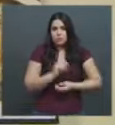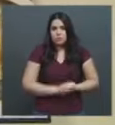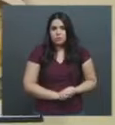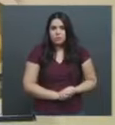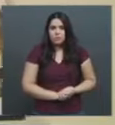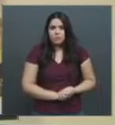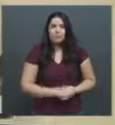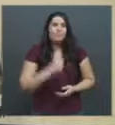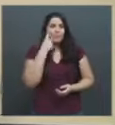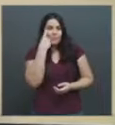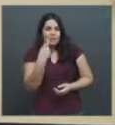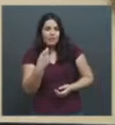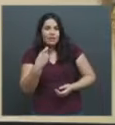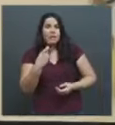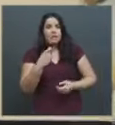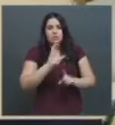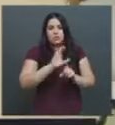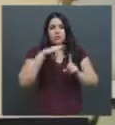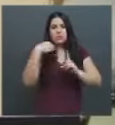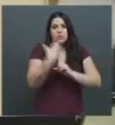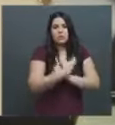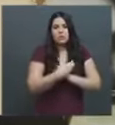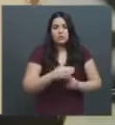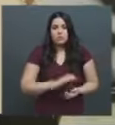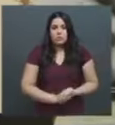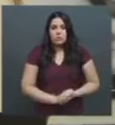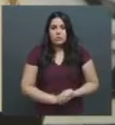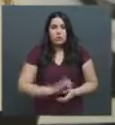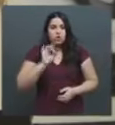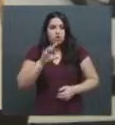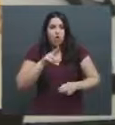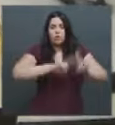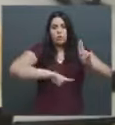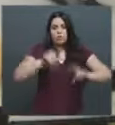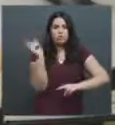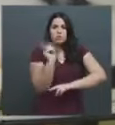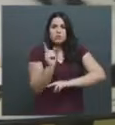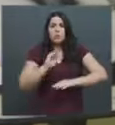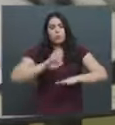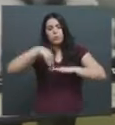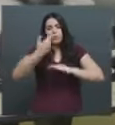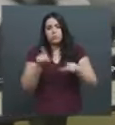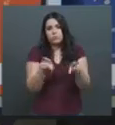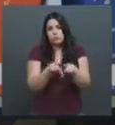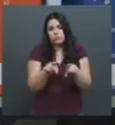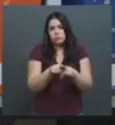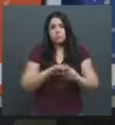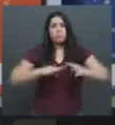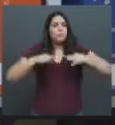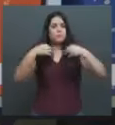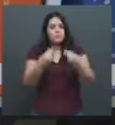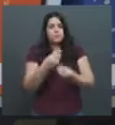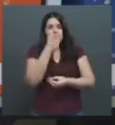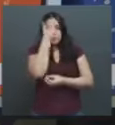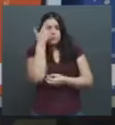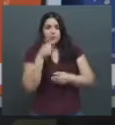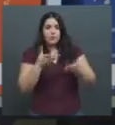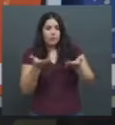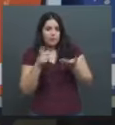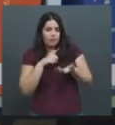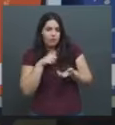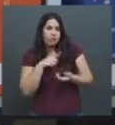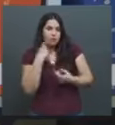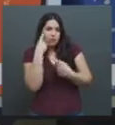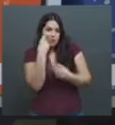chama o interesse de toda a comunidade, não apenas a comunidade universitária, mas a comunidade externa também, todos aqueles que têm interesse,